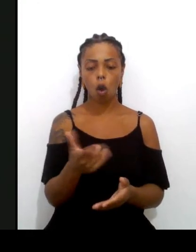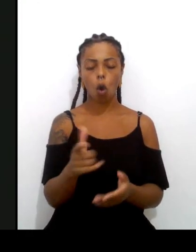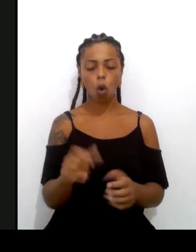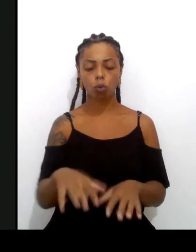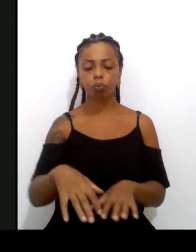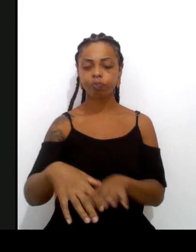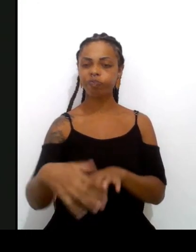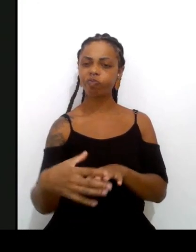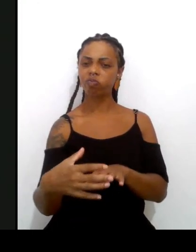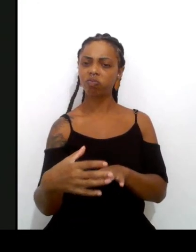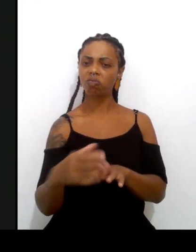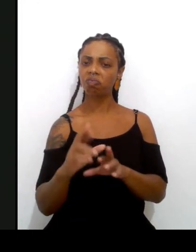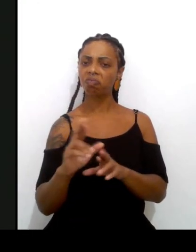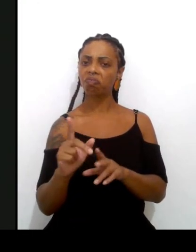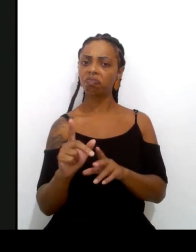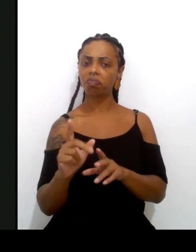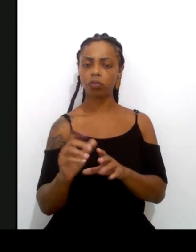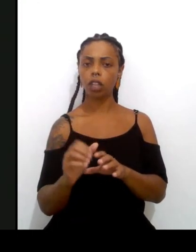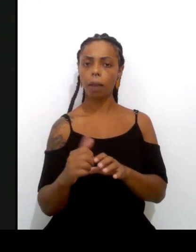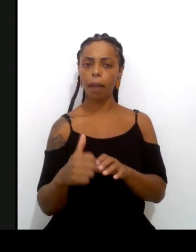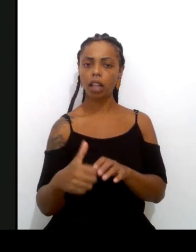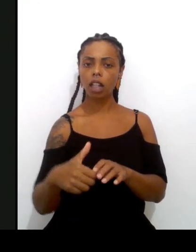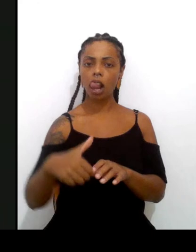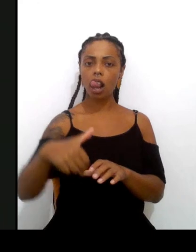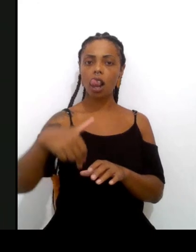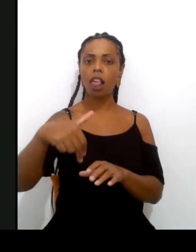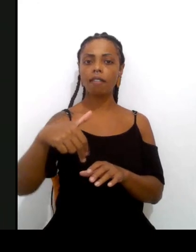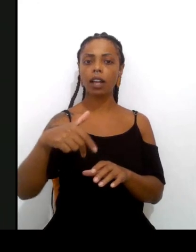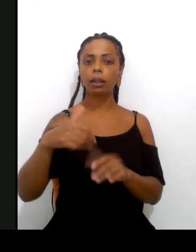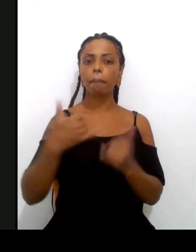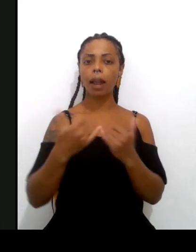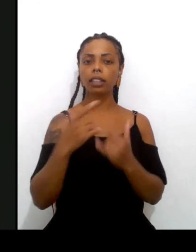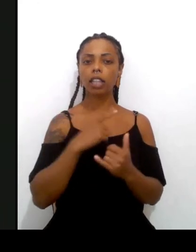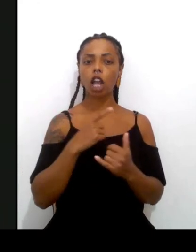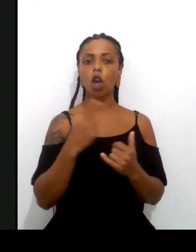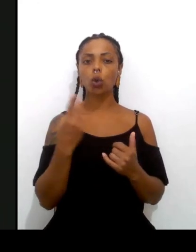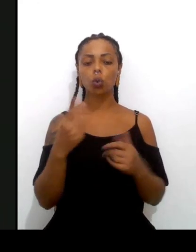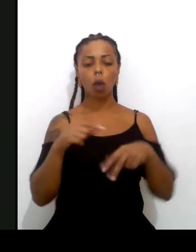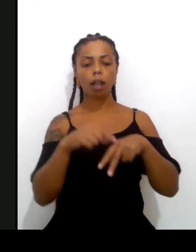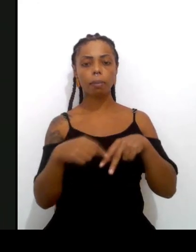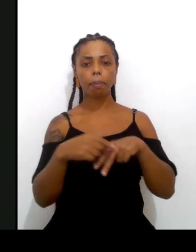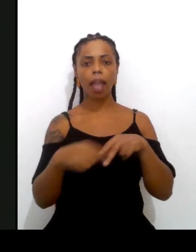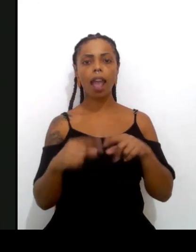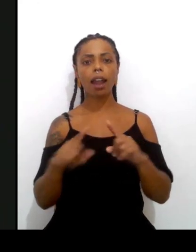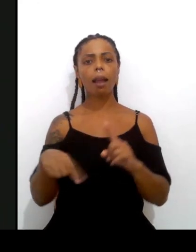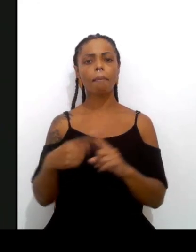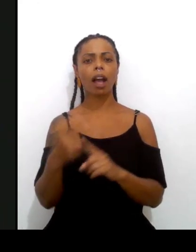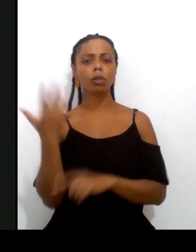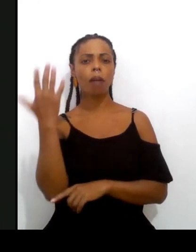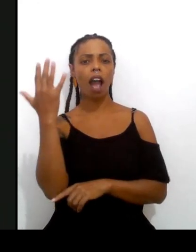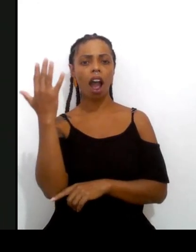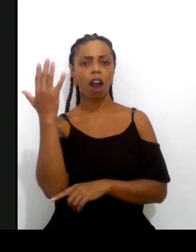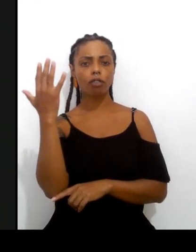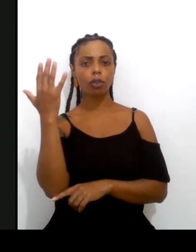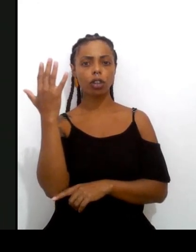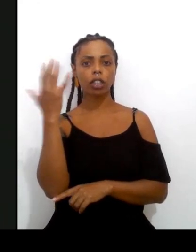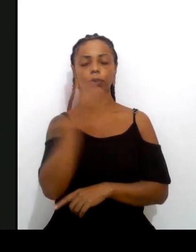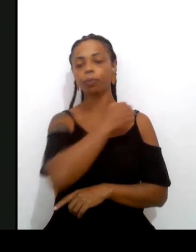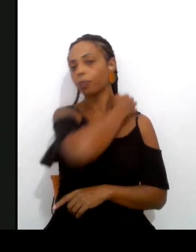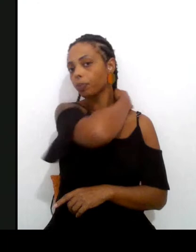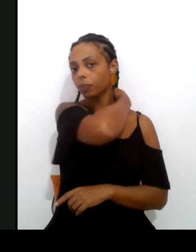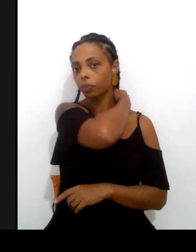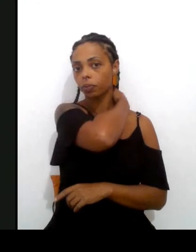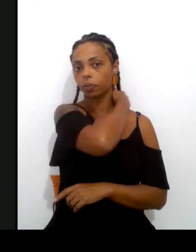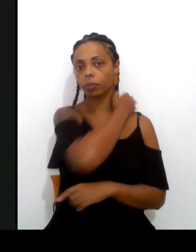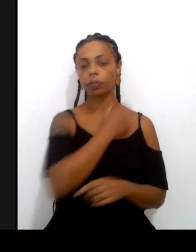como algo entre uma figura que parece ter duas pernas e uma árvore pairando sobre a paisagem sua